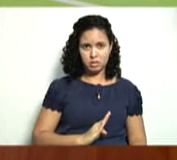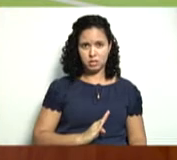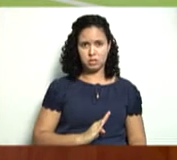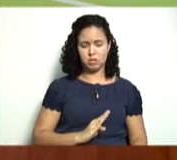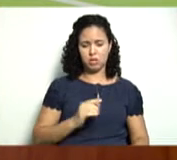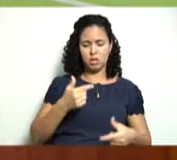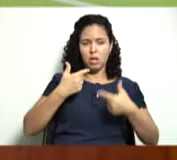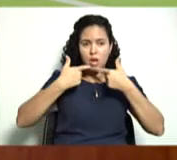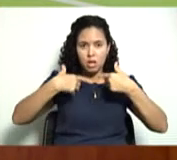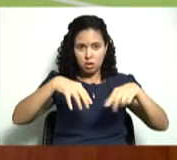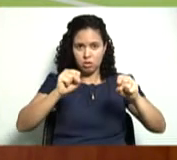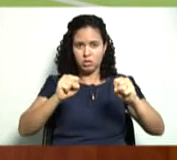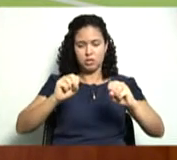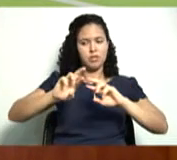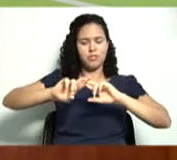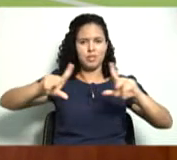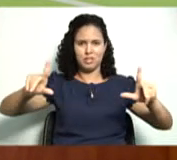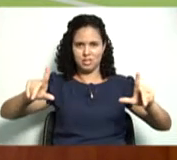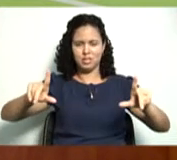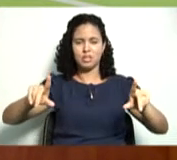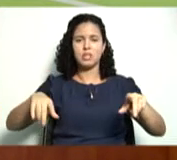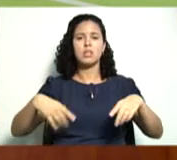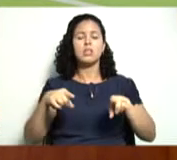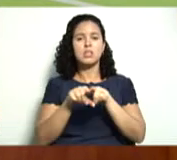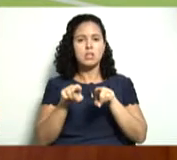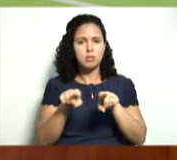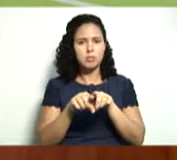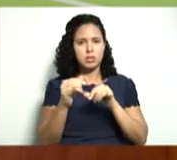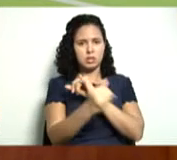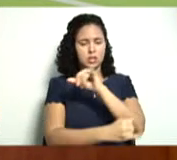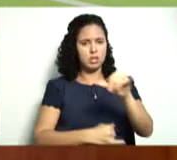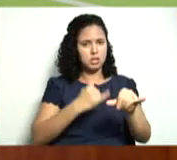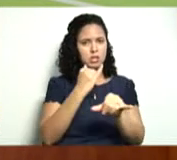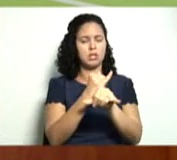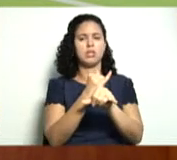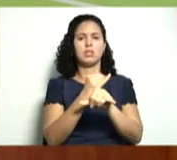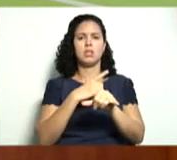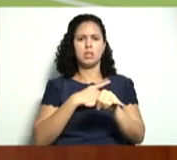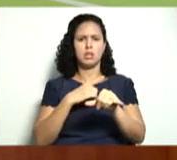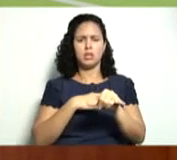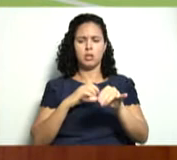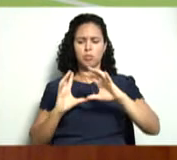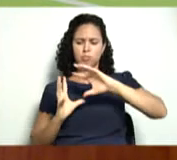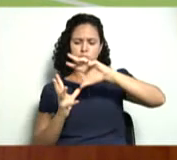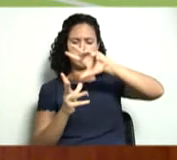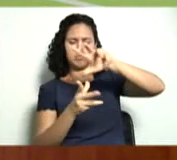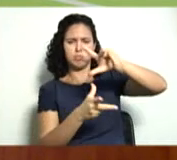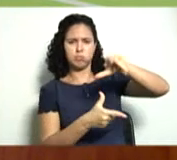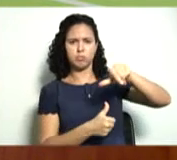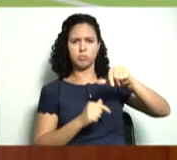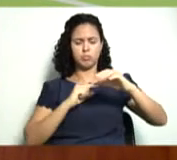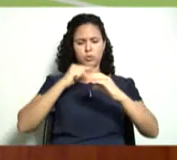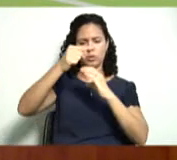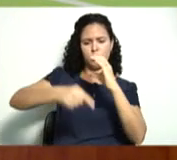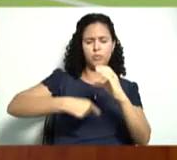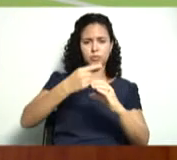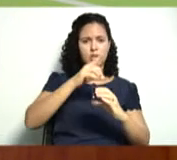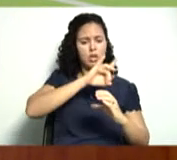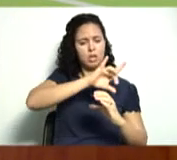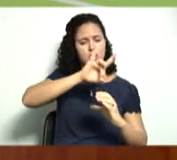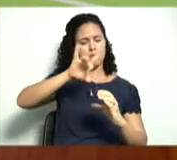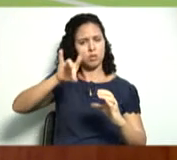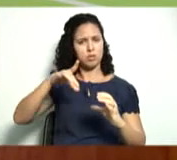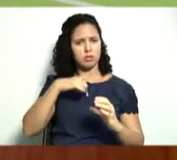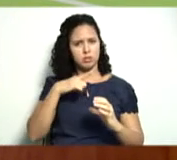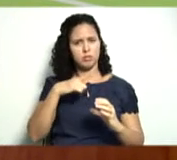então você tem computador serviço de internet hoje está disponível em todo o mundo e aí você cada um tem sua linguagem cada